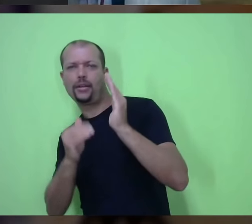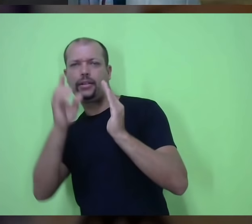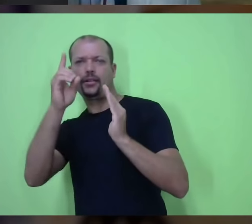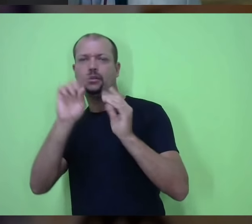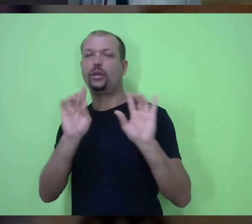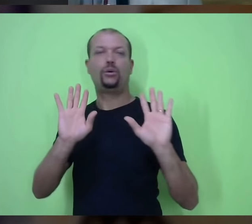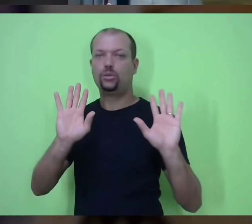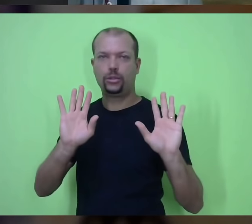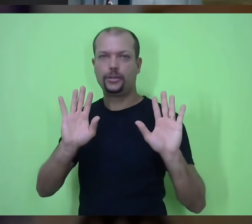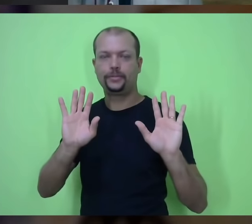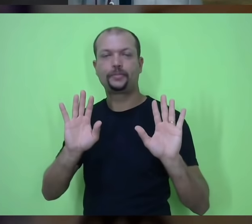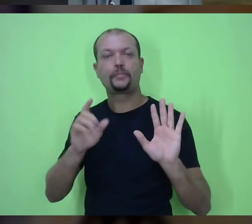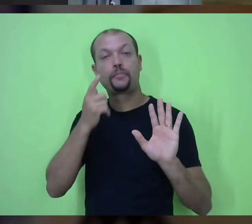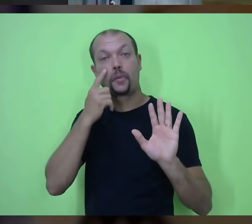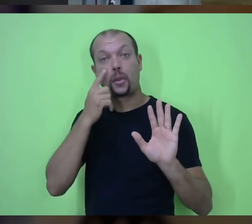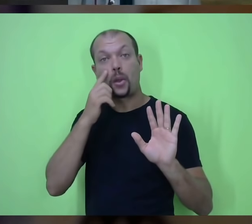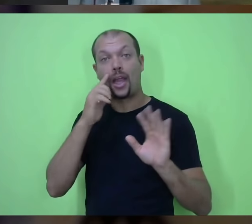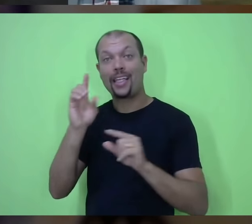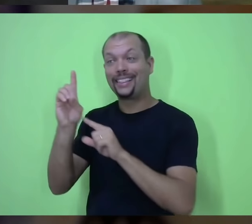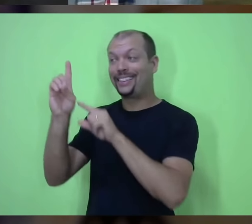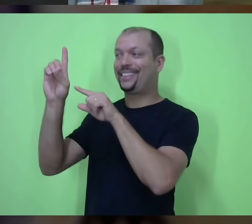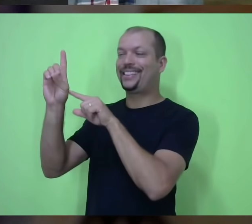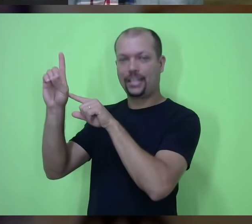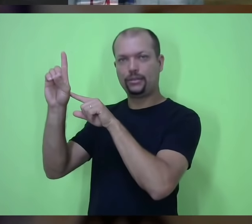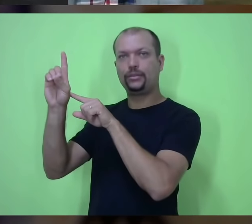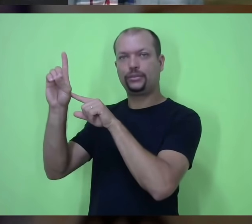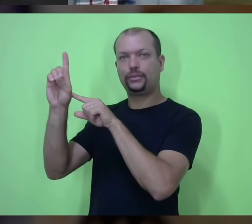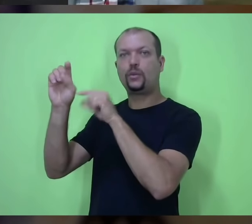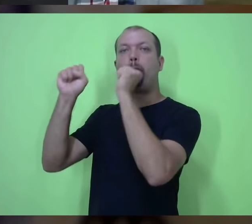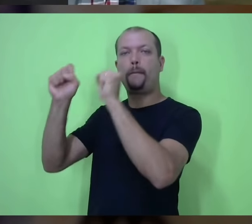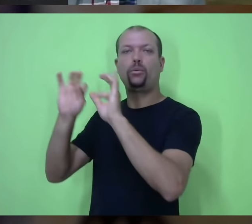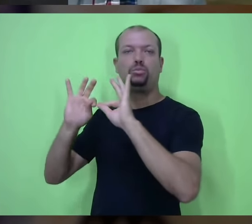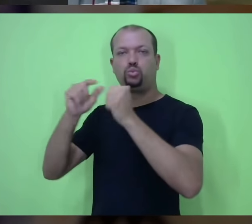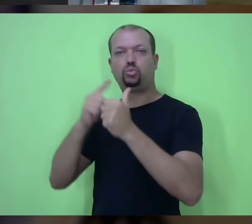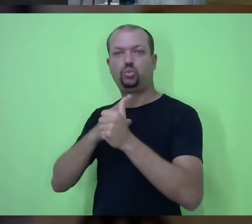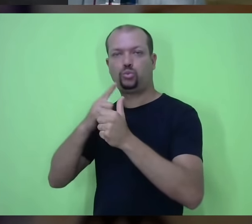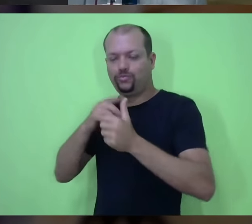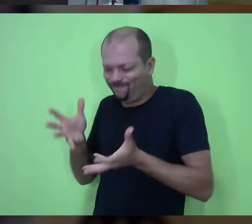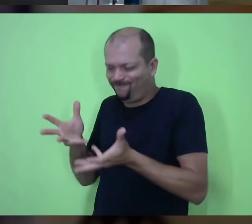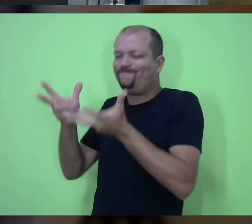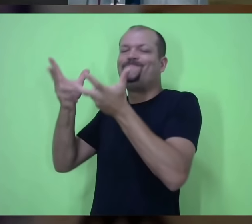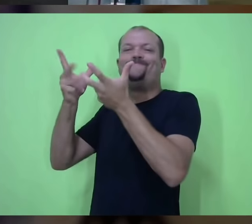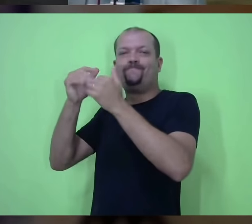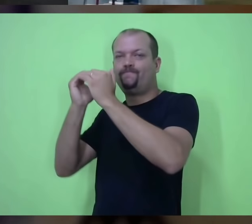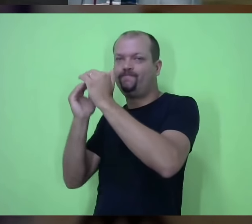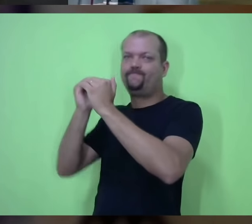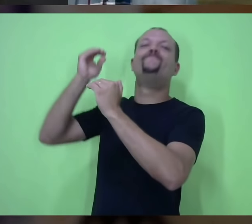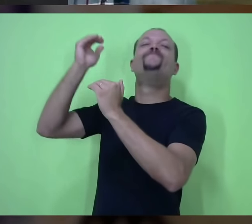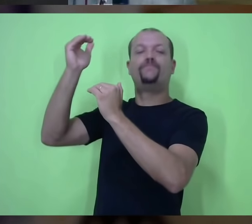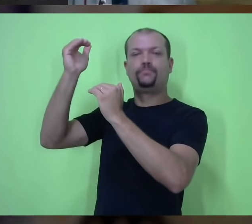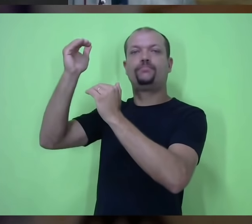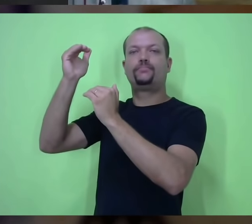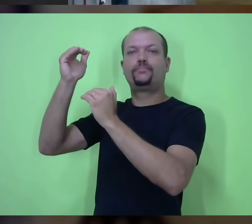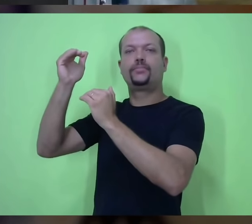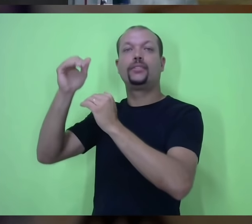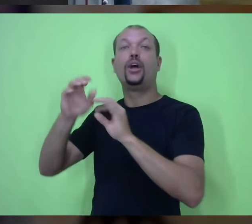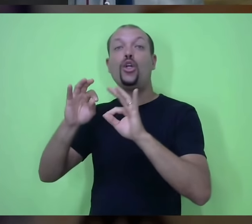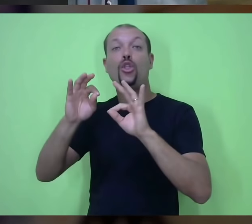menor do que Deus. A questão é que o Deus todo-poderoso, majestoso, que está acima do céu,